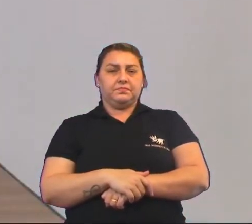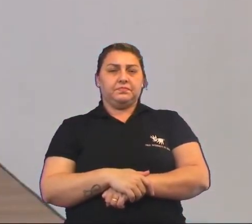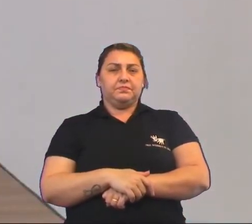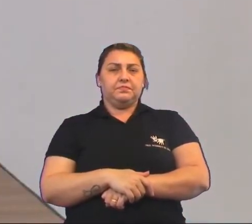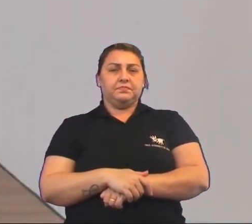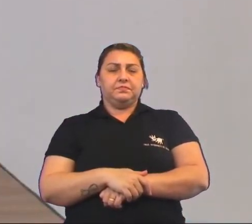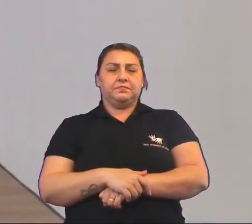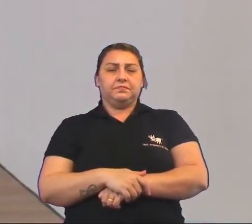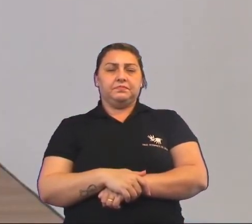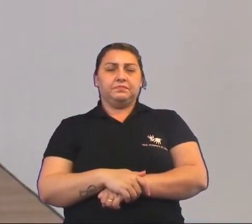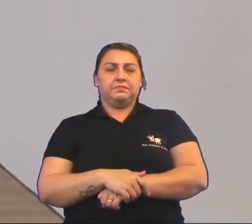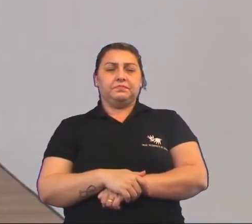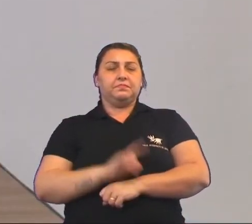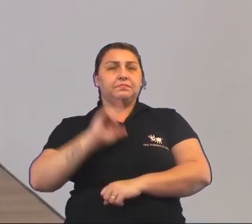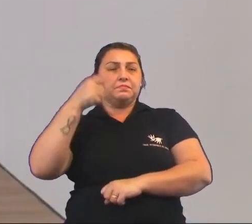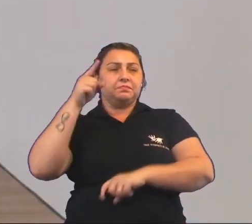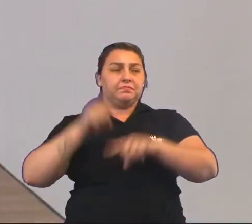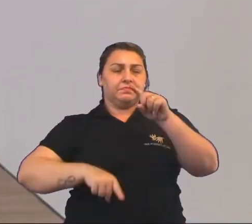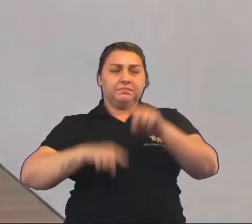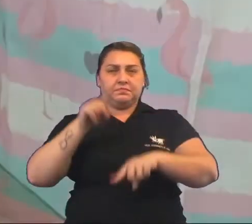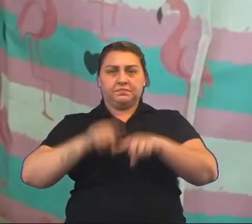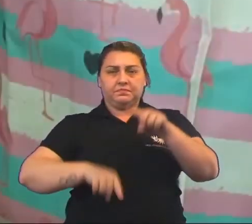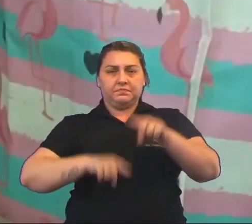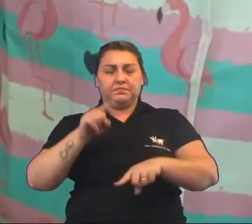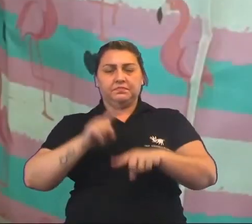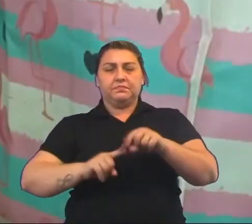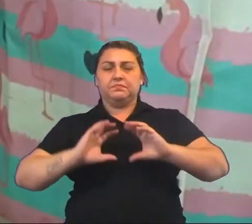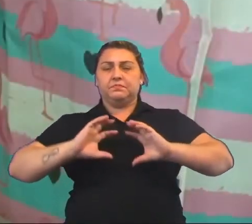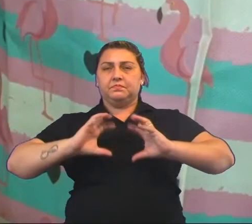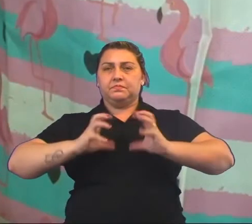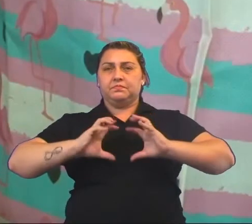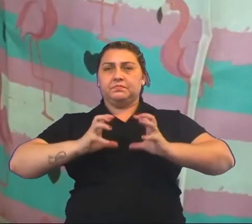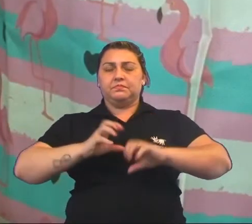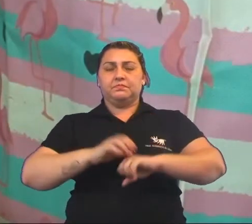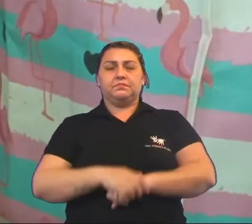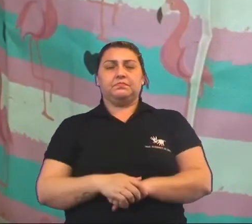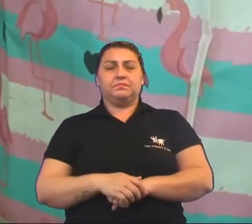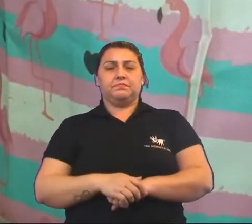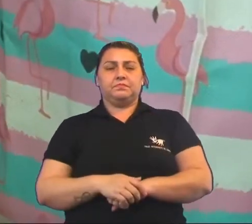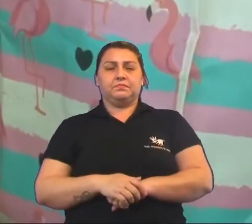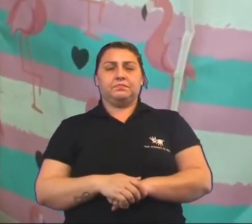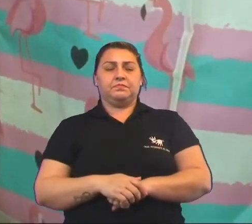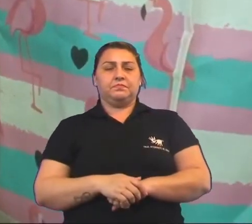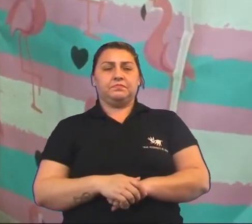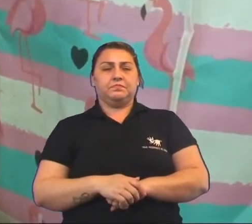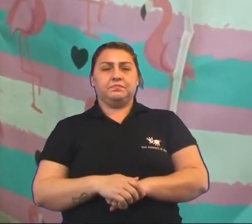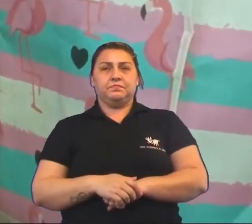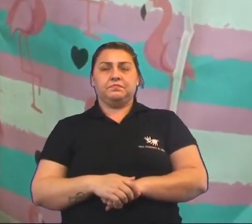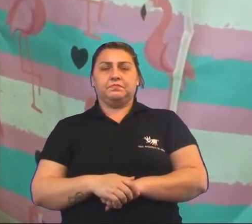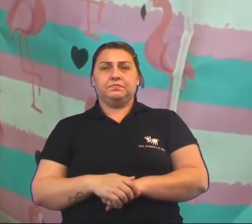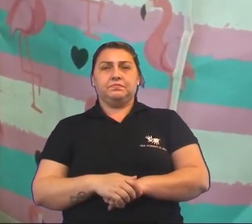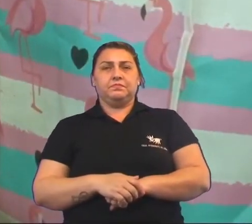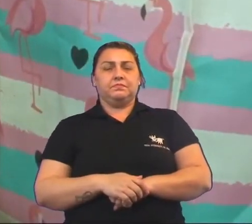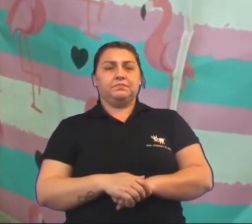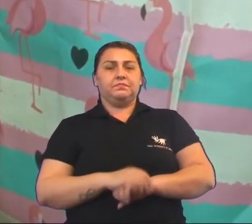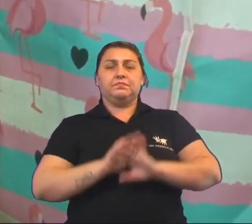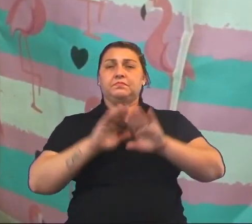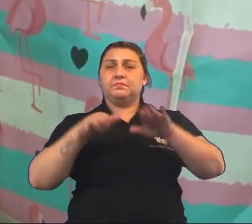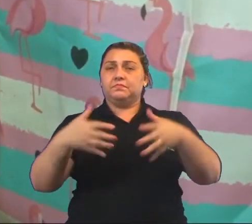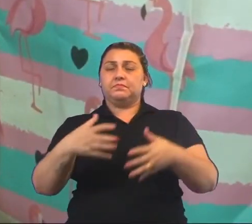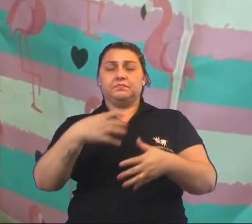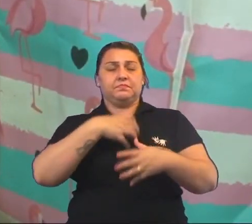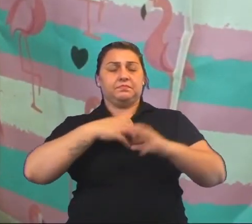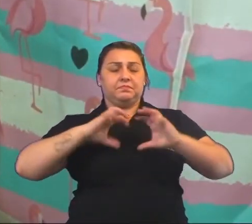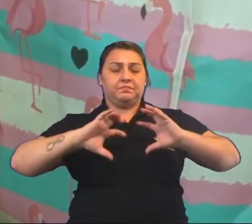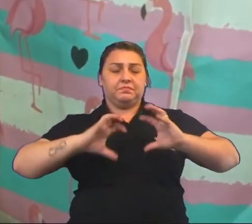pegar um outro objeto. Uma bola. E uma bola? Qual é a forma que a